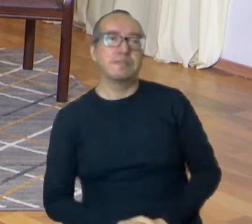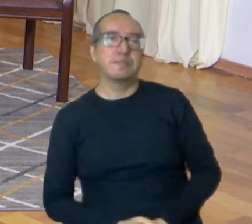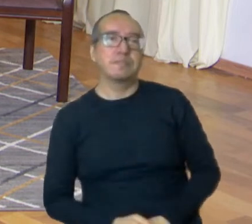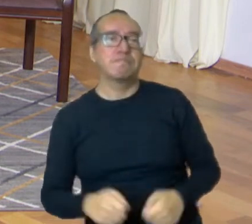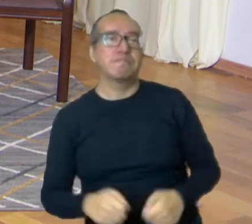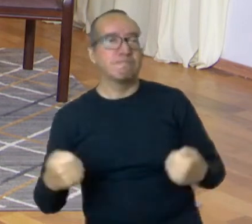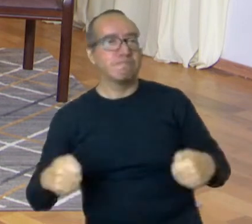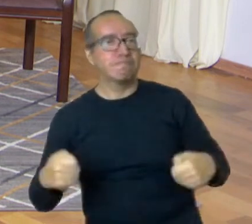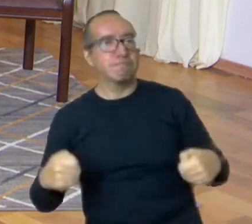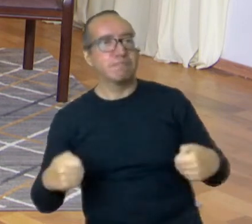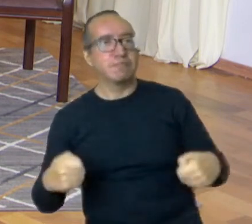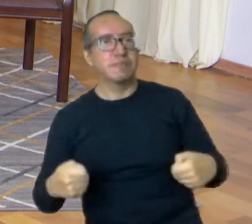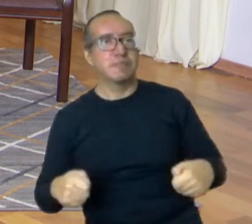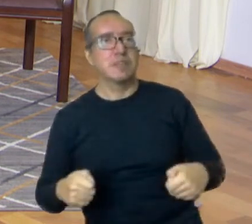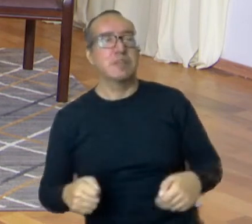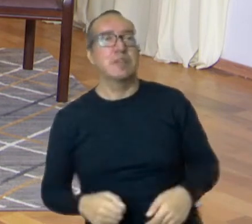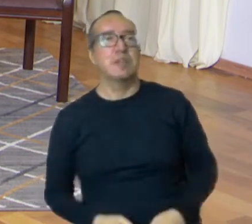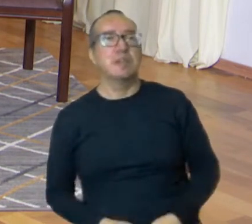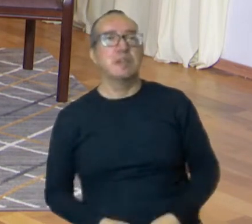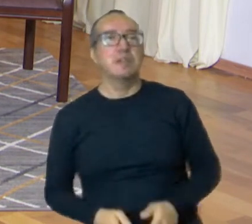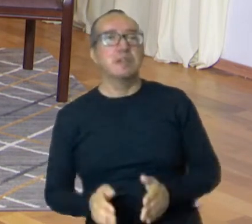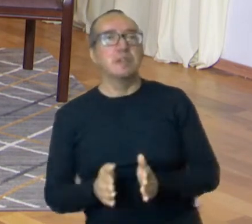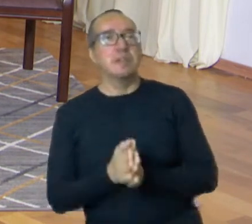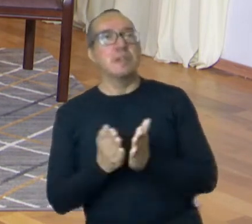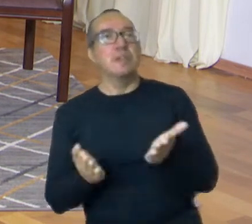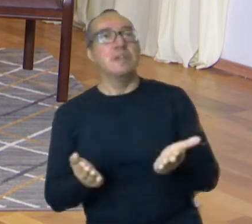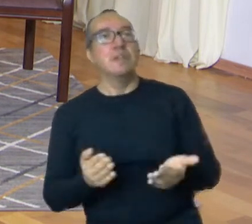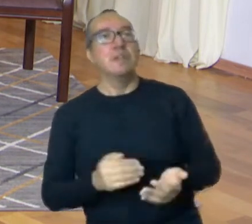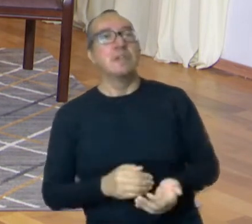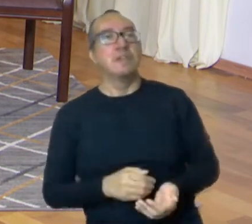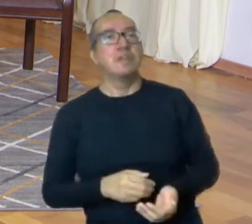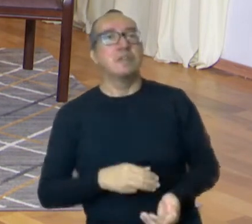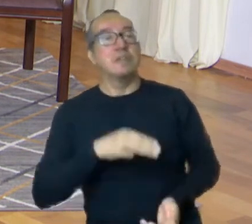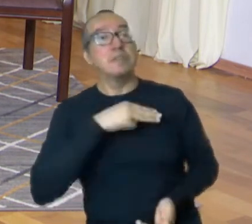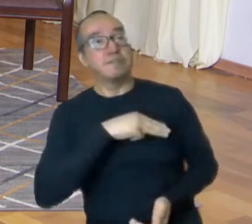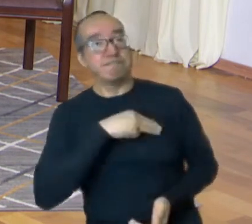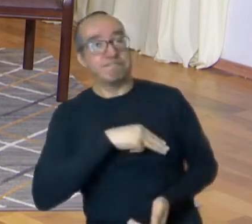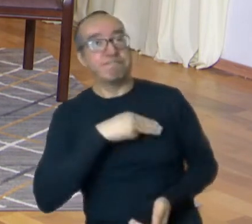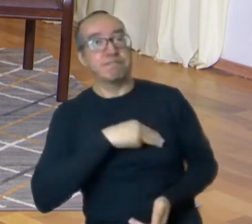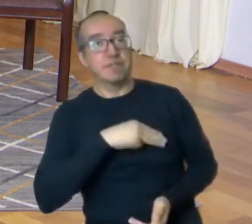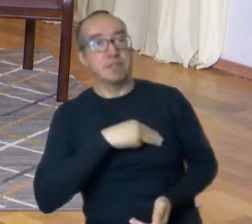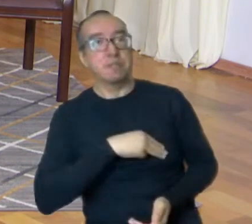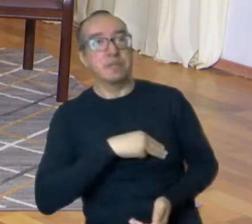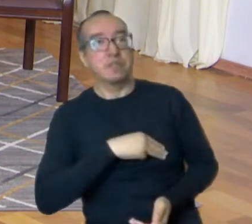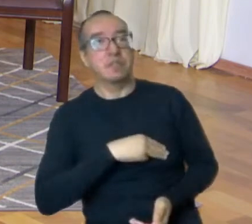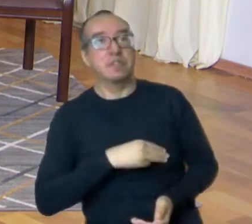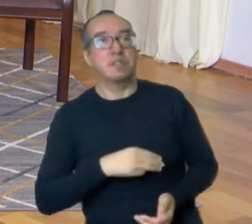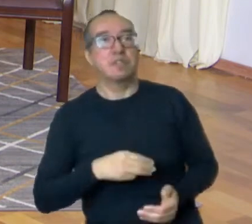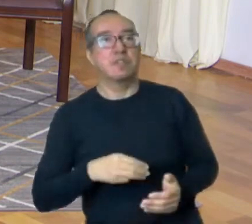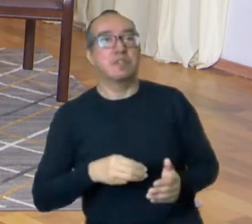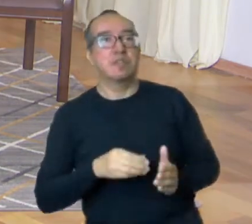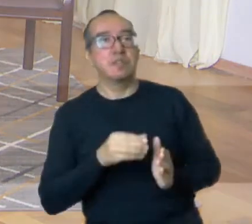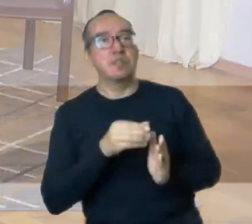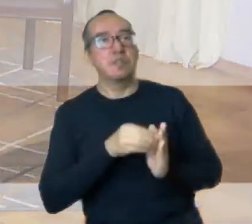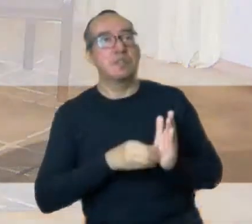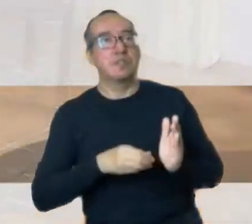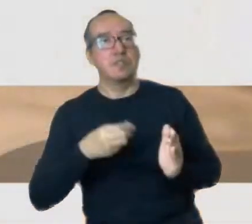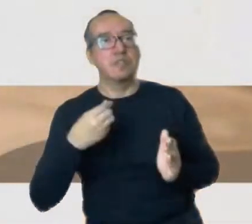Livro de Mateus, capítulo 25, verso 31 a 36.